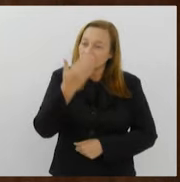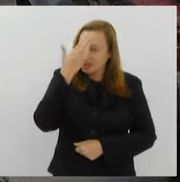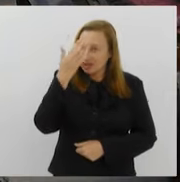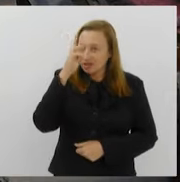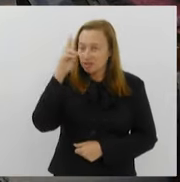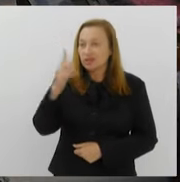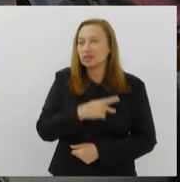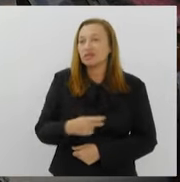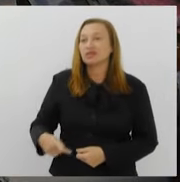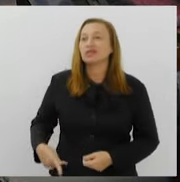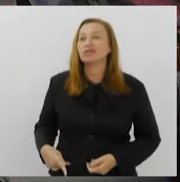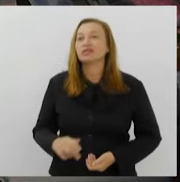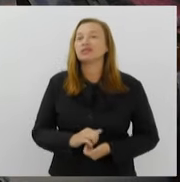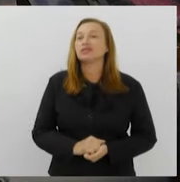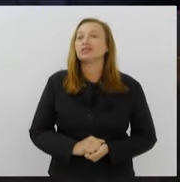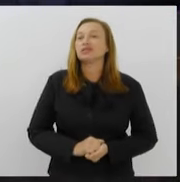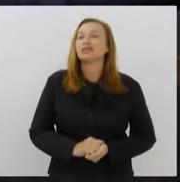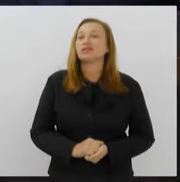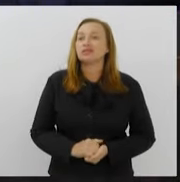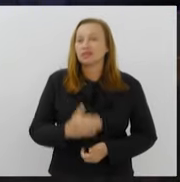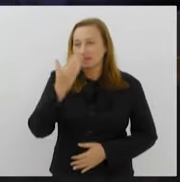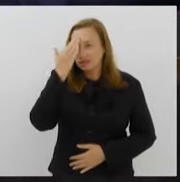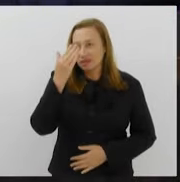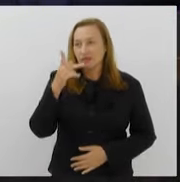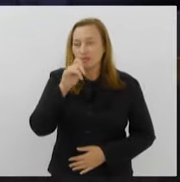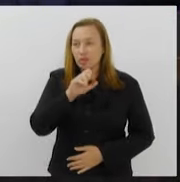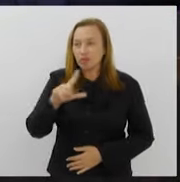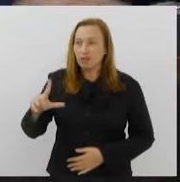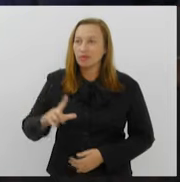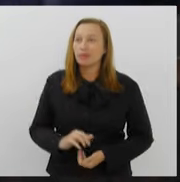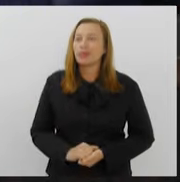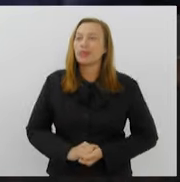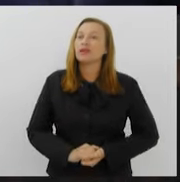presidente. Obrigado, deputado Felipe Obel.